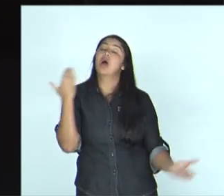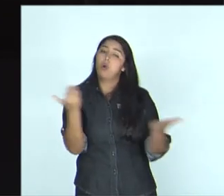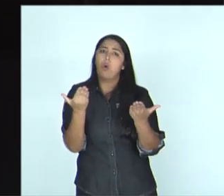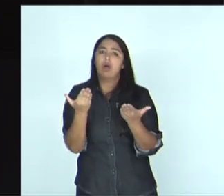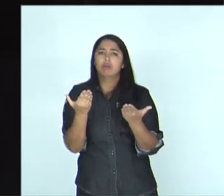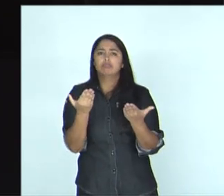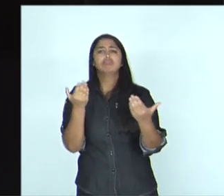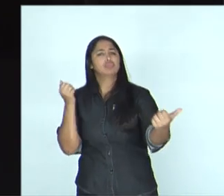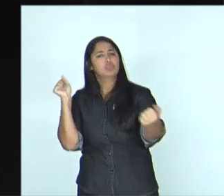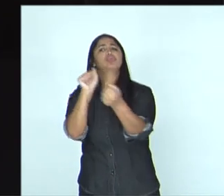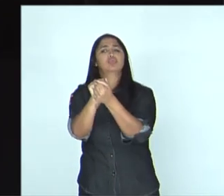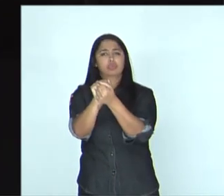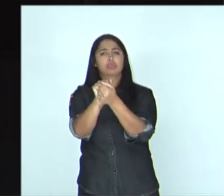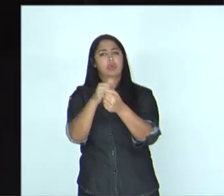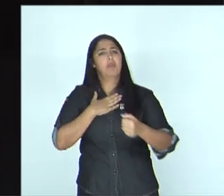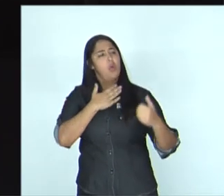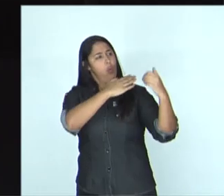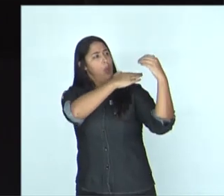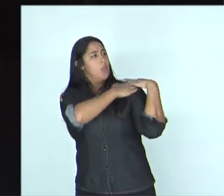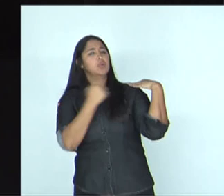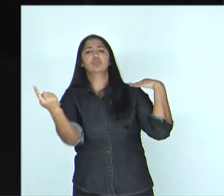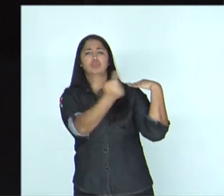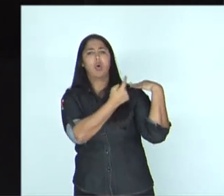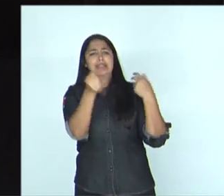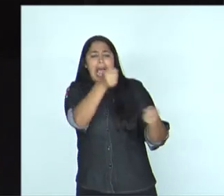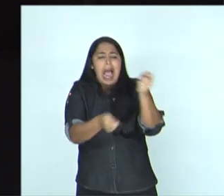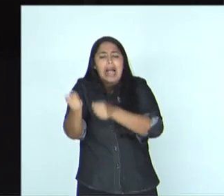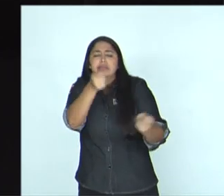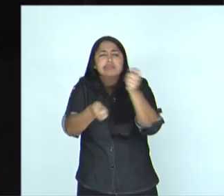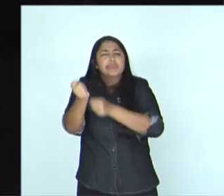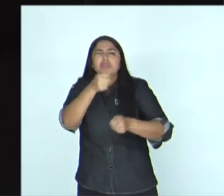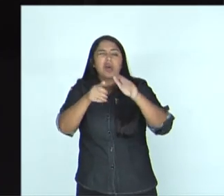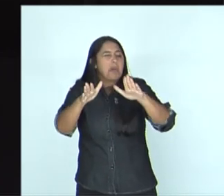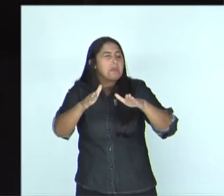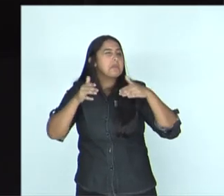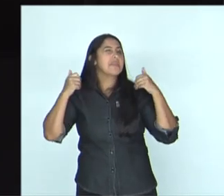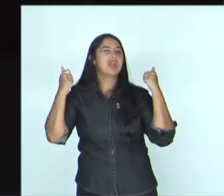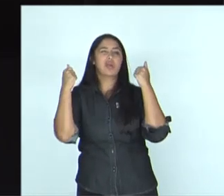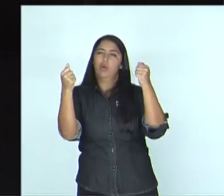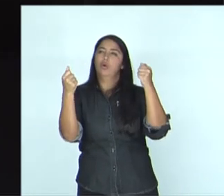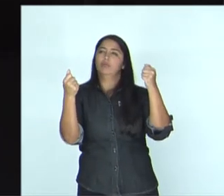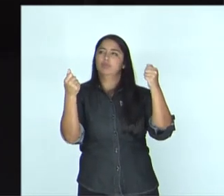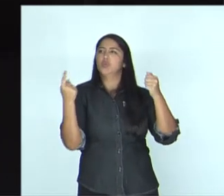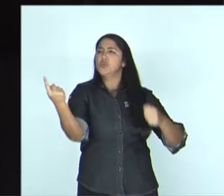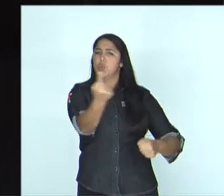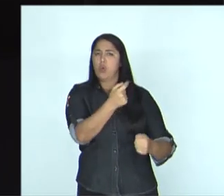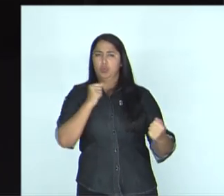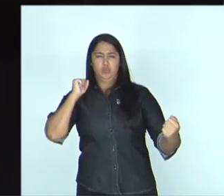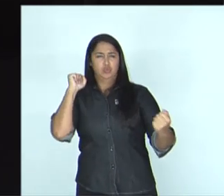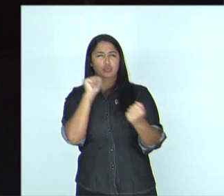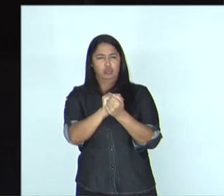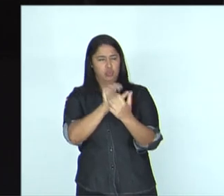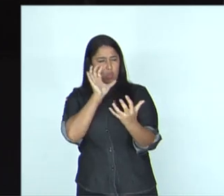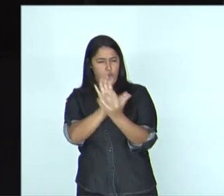meu compromisso é a gente administrar isso da melhor maneira possível. E nós temos feito isso com uma equipe muito trabalhadora, uma